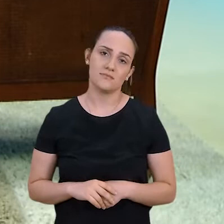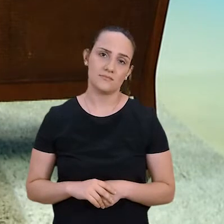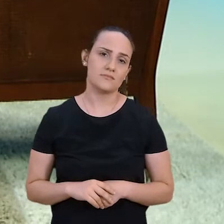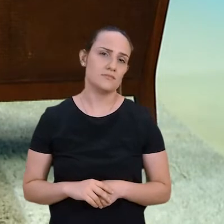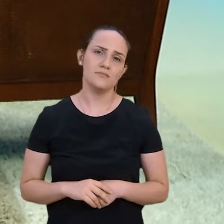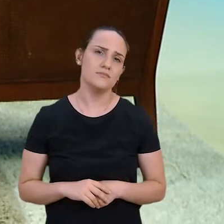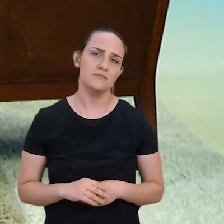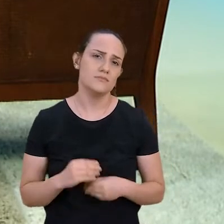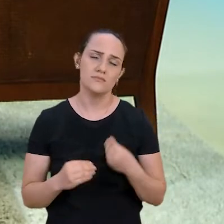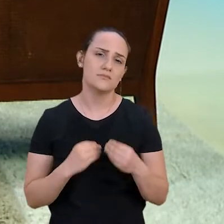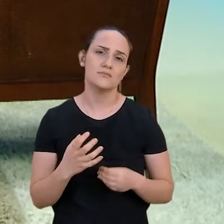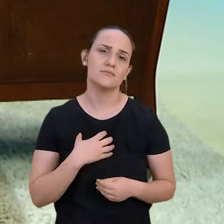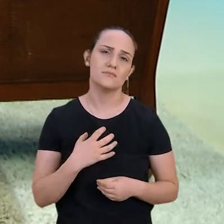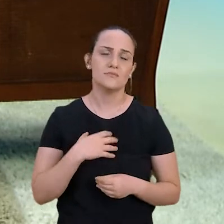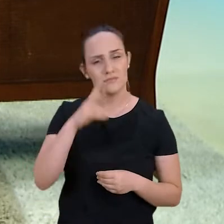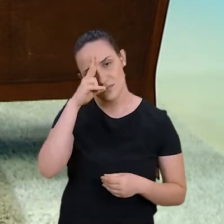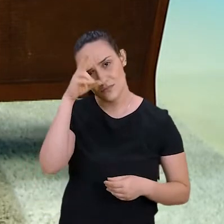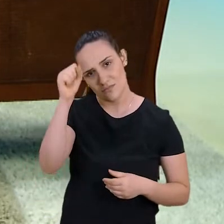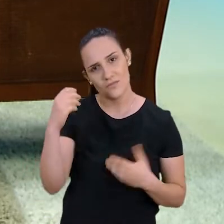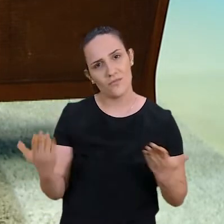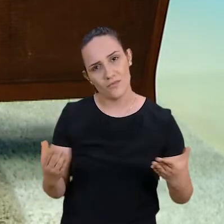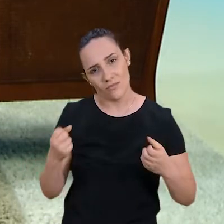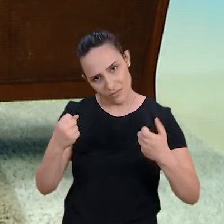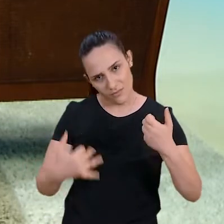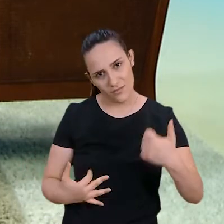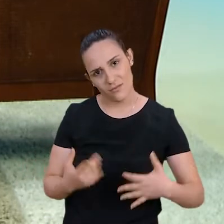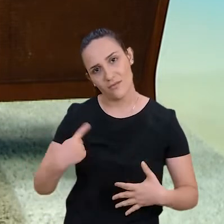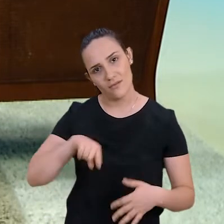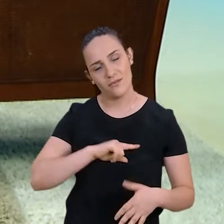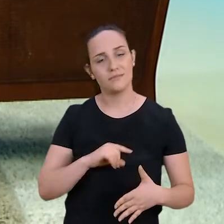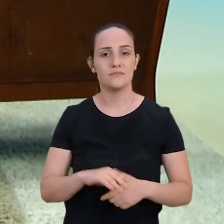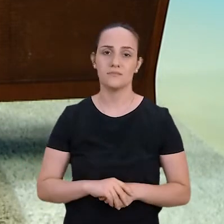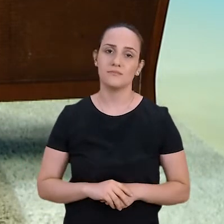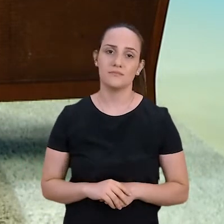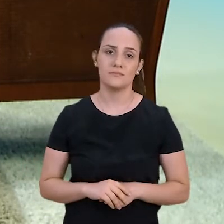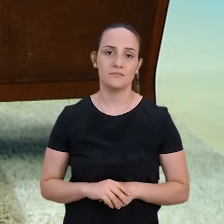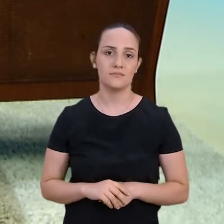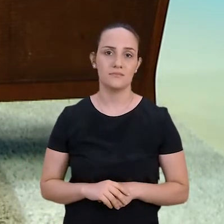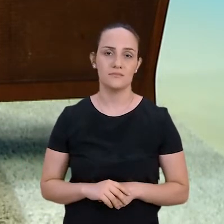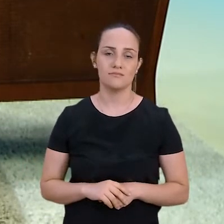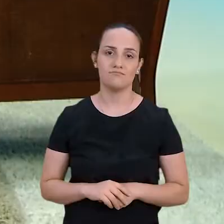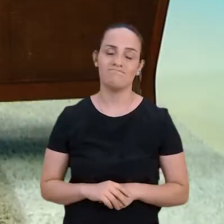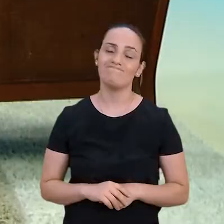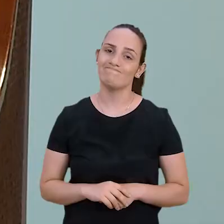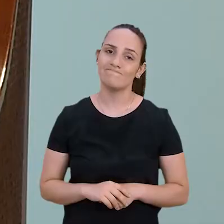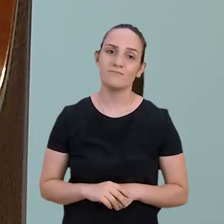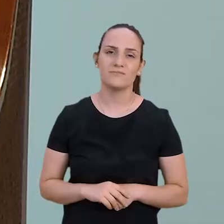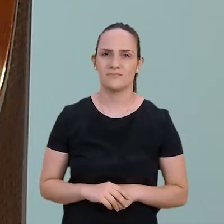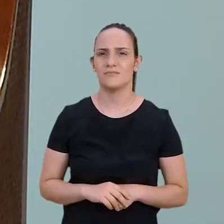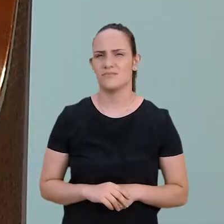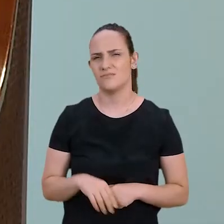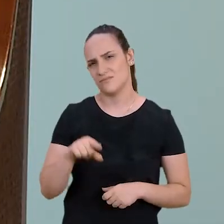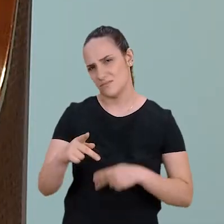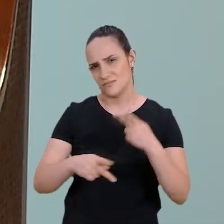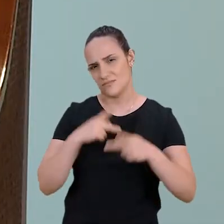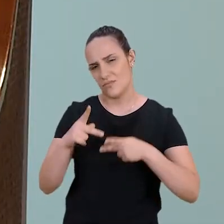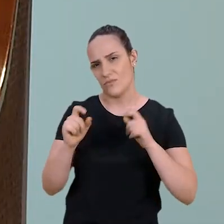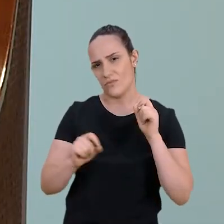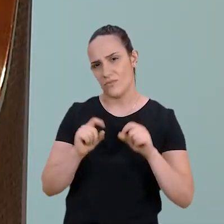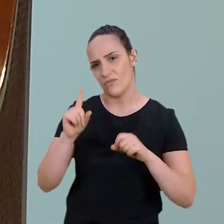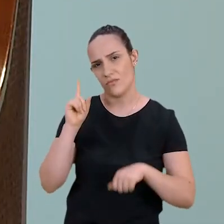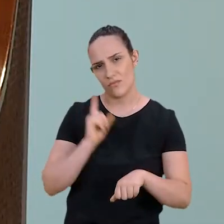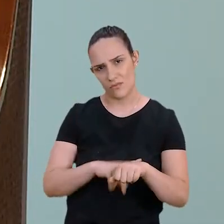De onde veio essa força toda, hein, Rosana? Conta pra gente. Então, eu acho que você falou no começo aí